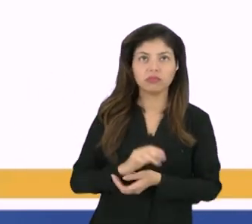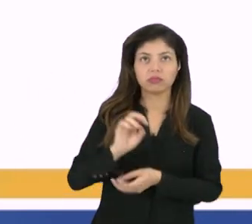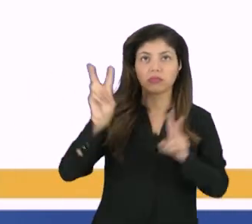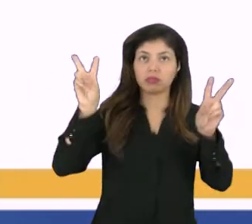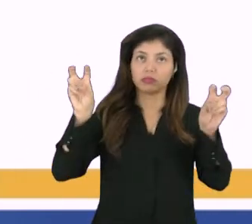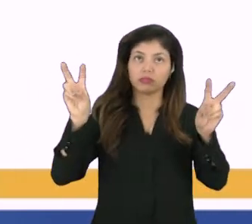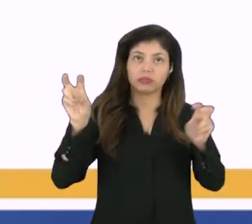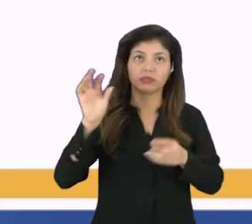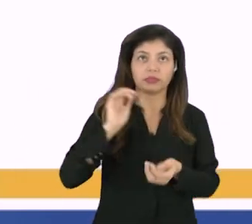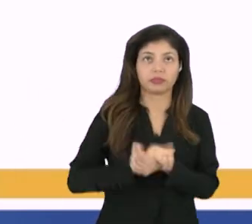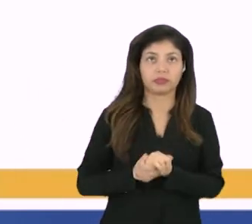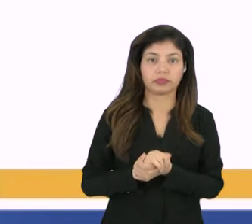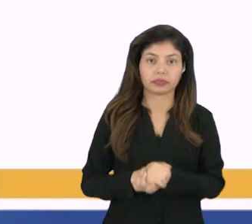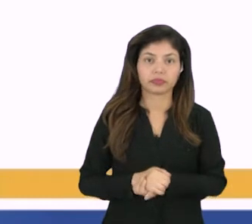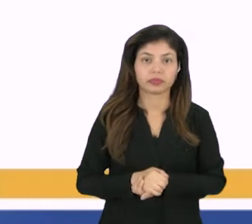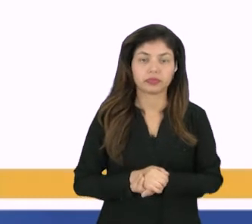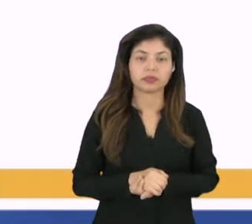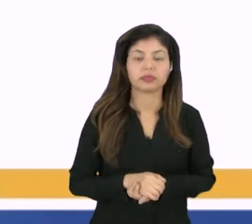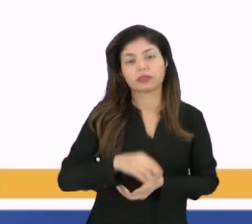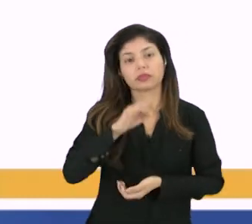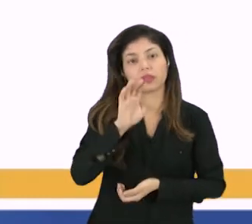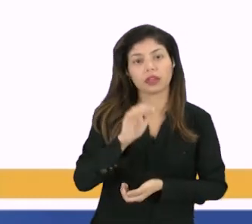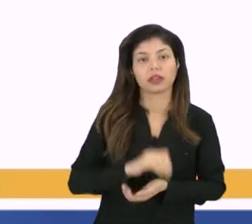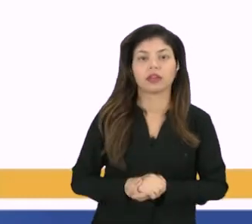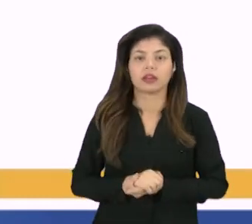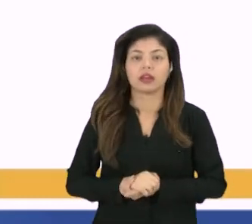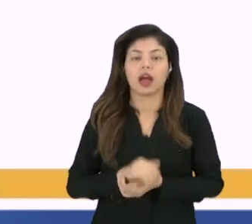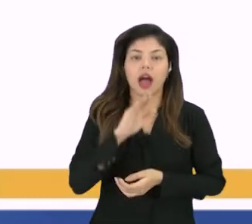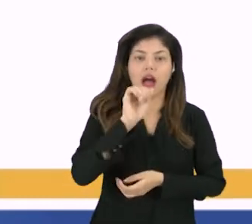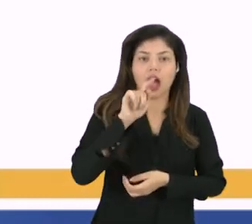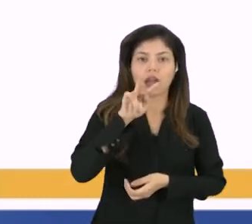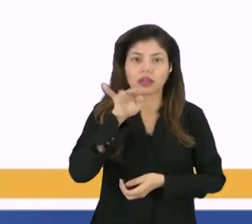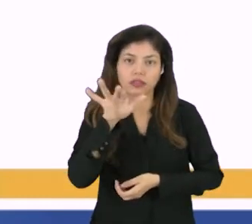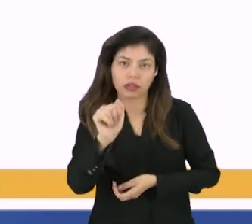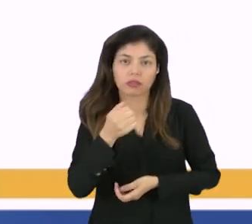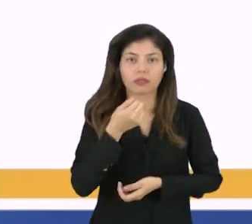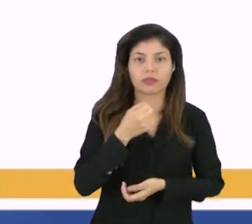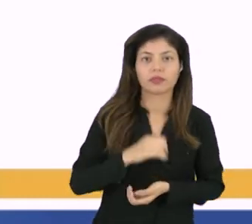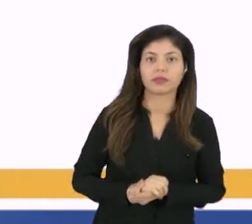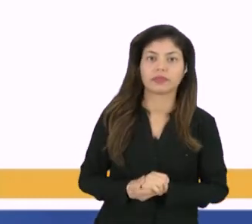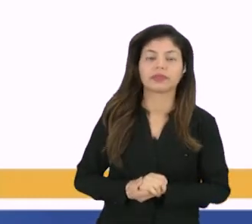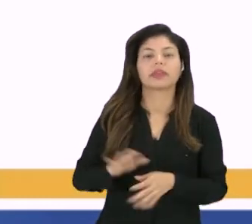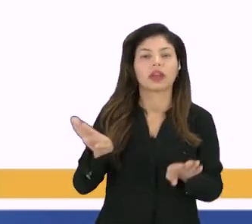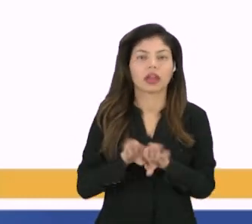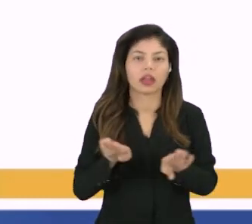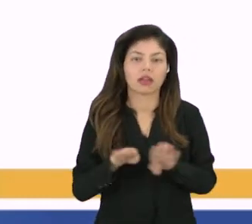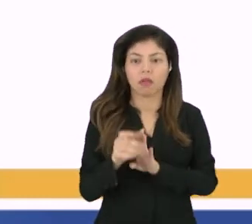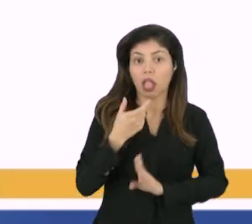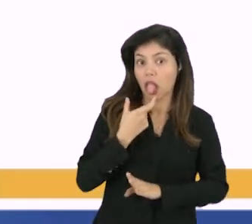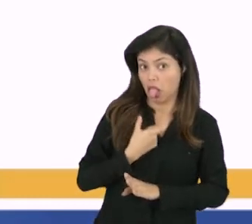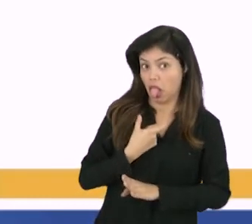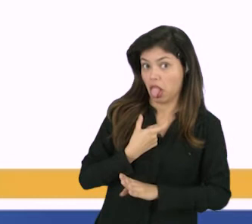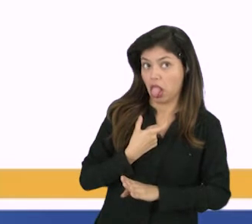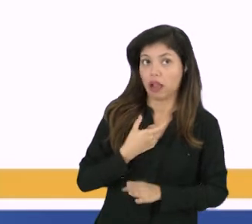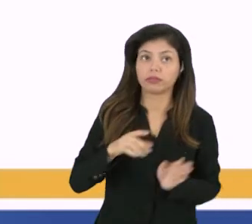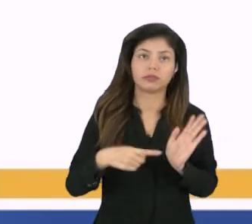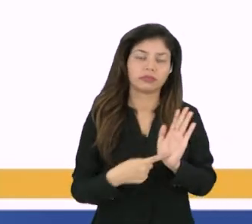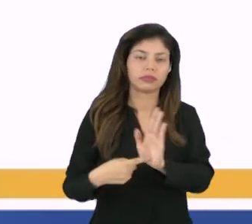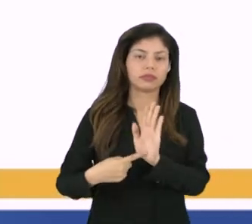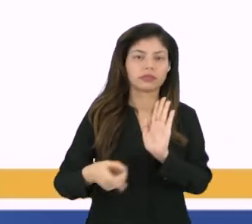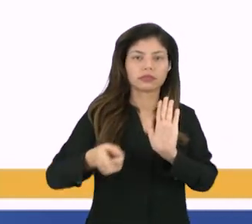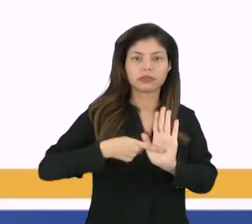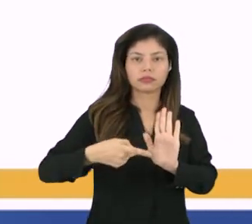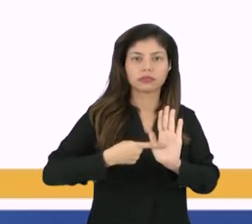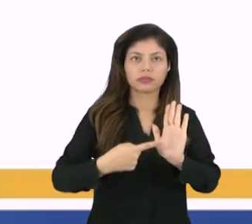pessoal. A teoria de Einstein foi comprovada no Ceará, através de um eclipse, tá, pessoal? E ele comprovou isso aqui,